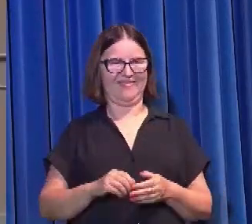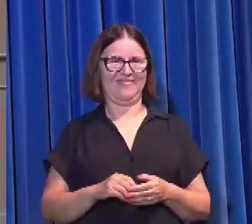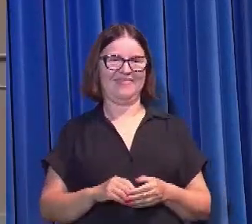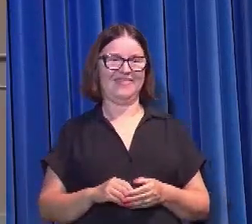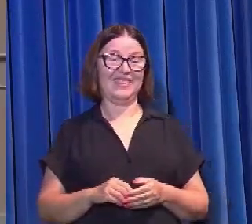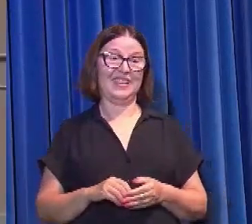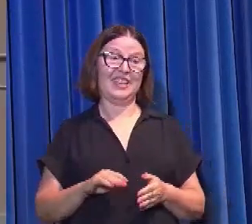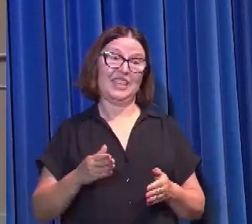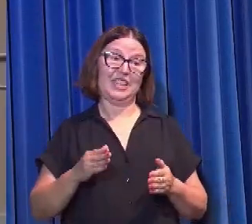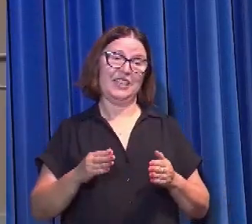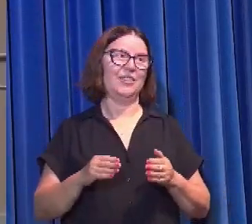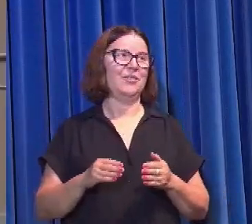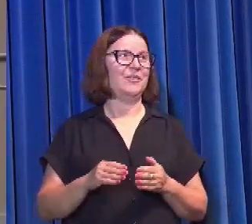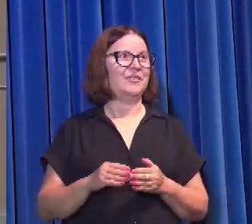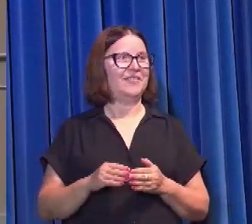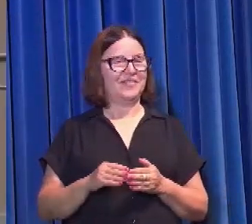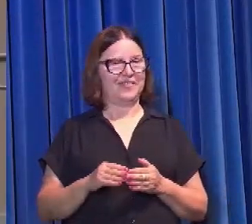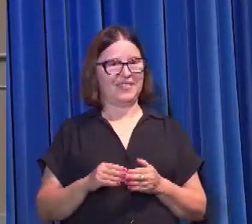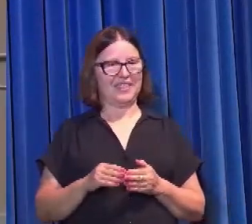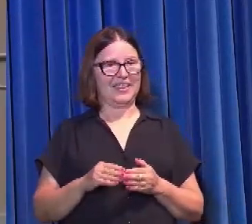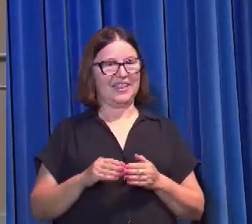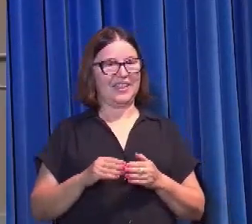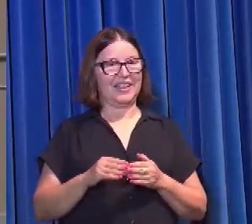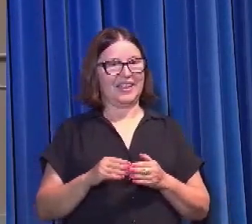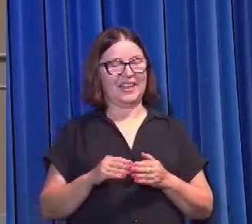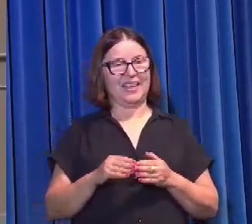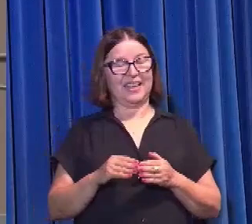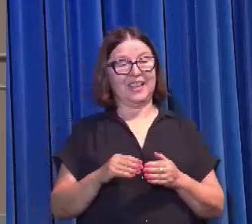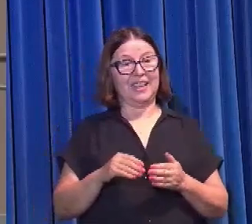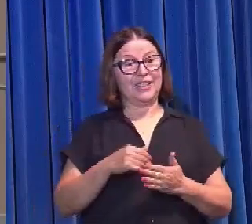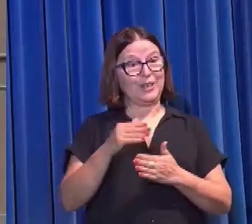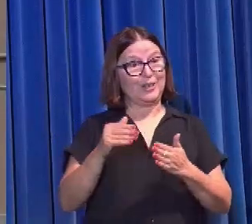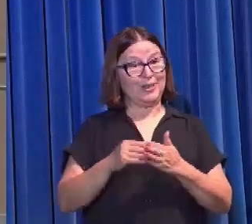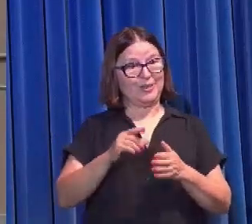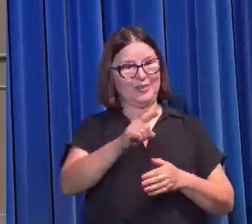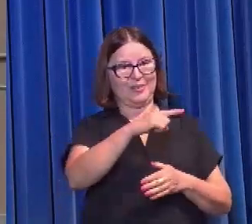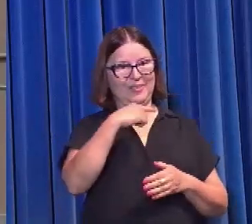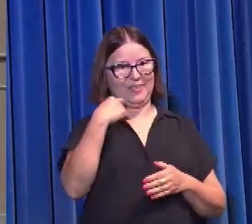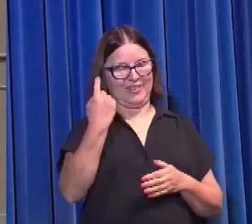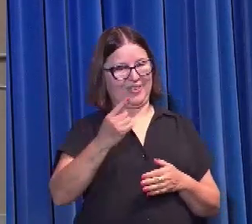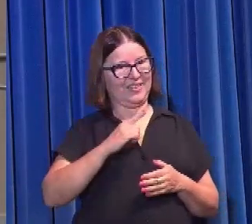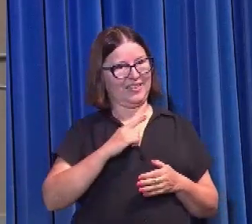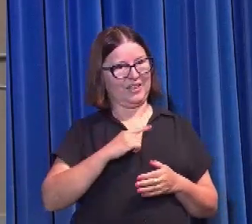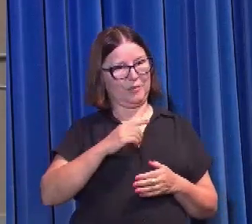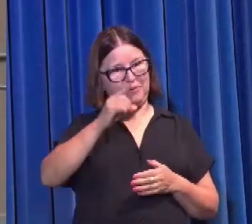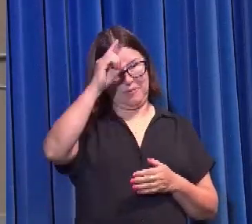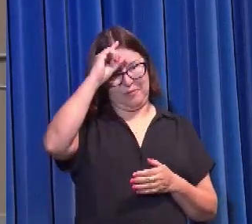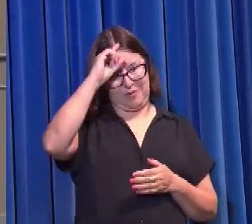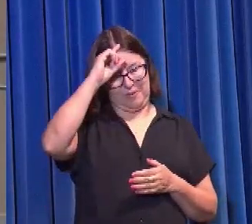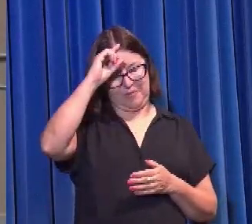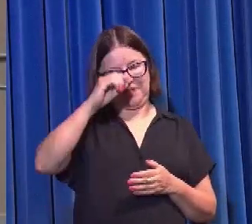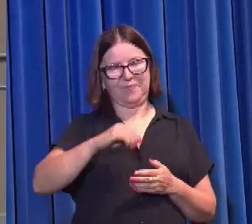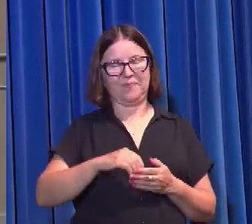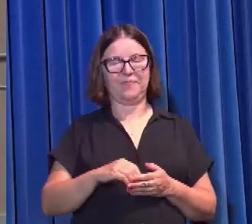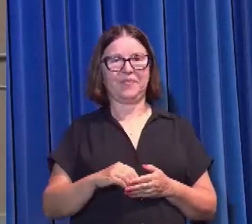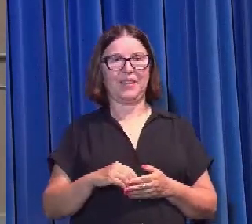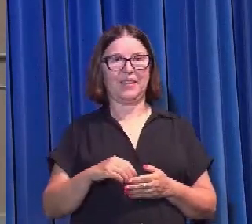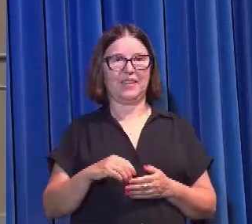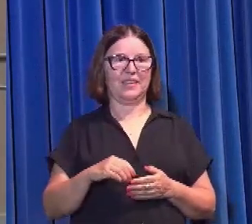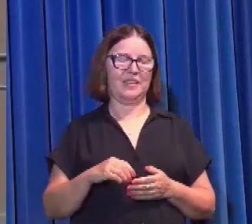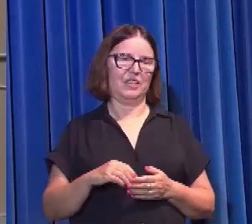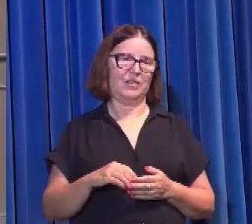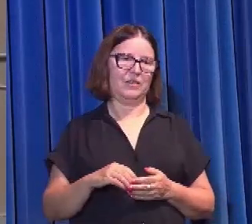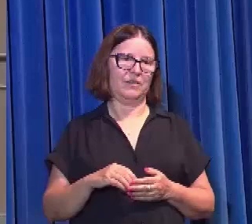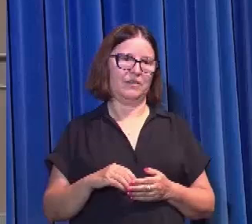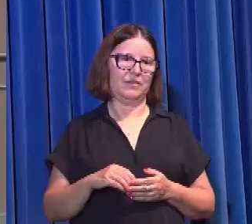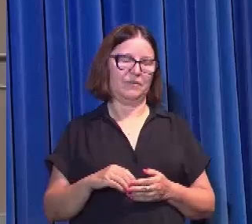E a igreja responde em serviço. Todos nós temos o dom. É o que diz o versículo 12, meus irmãos.